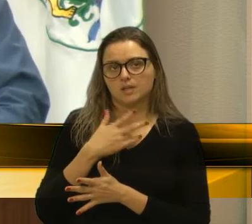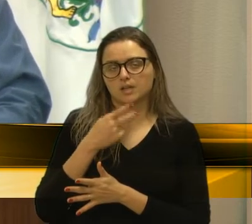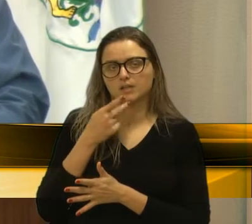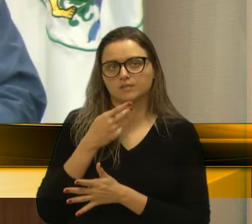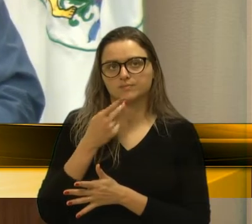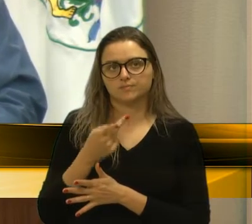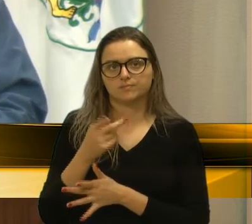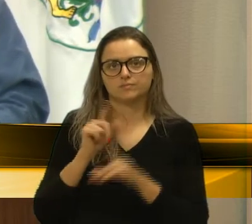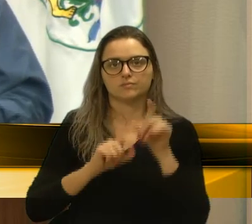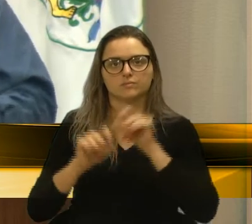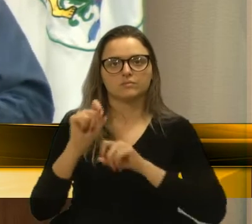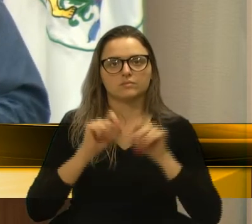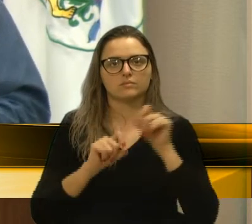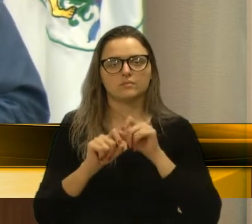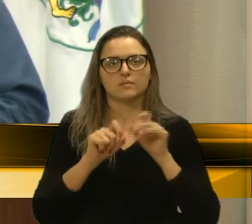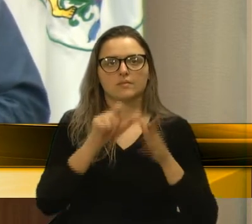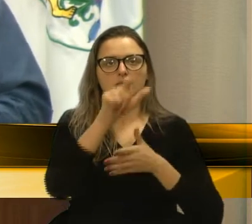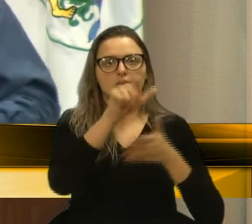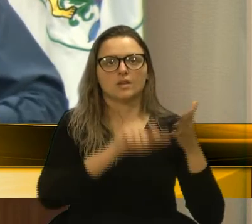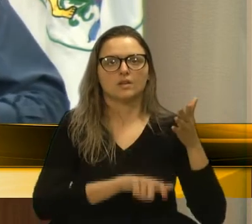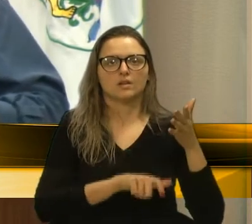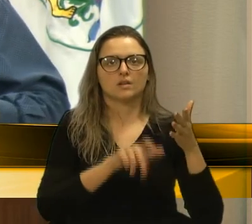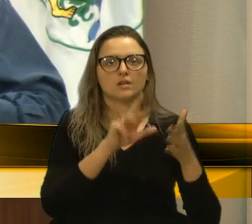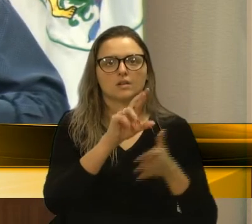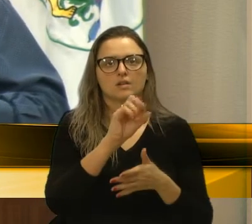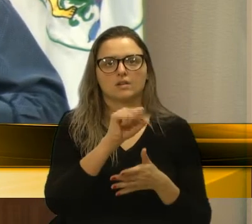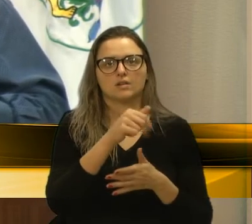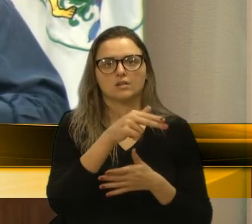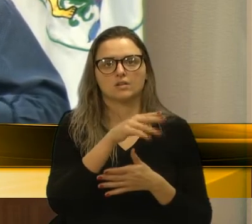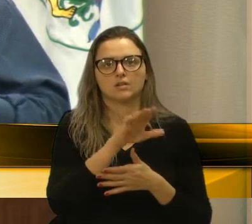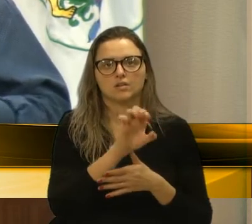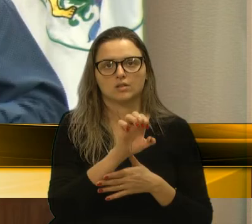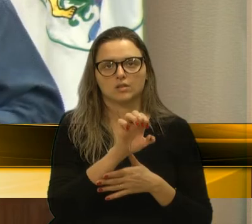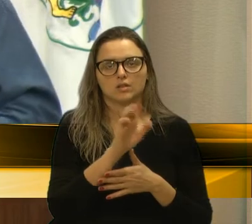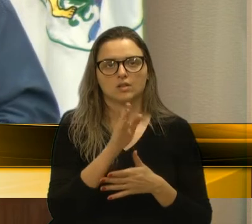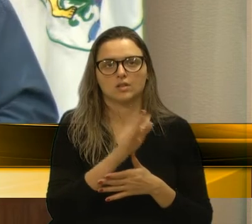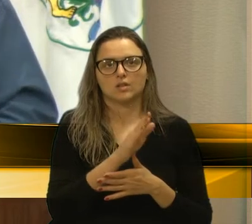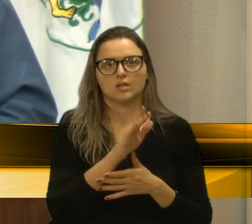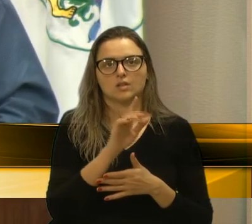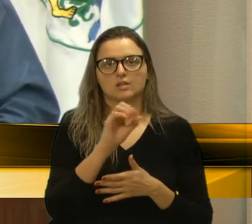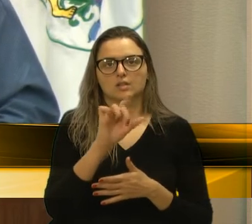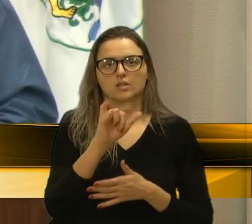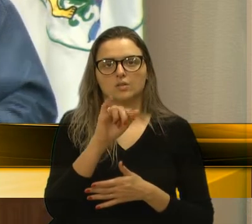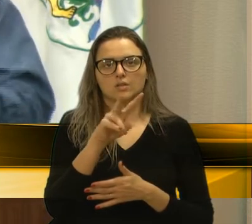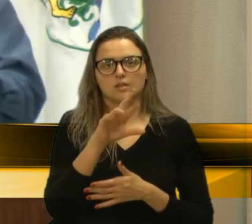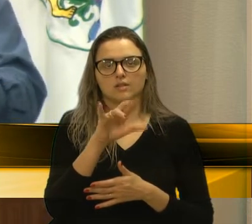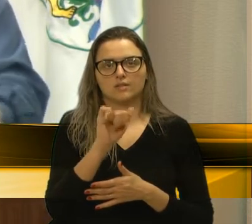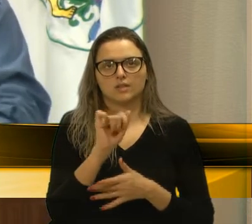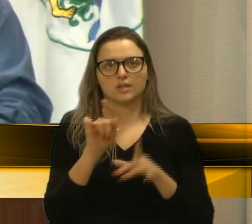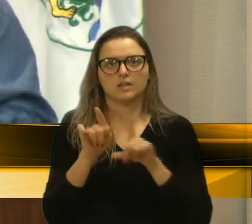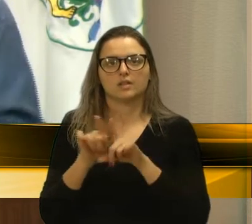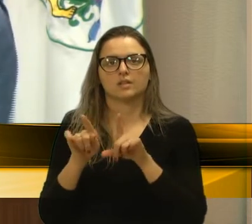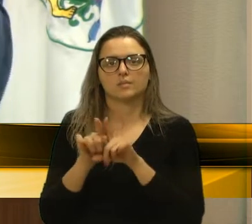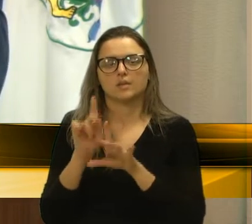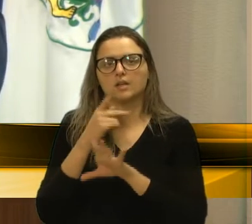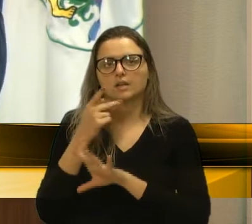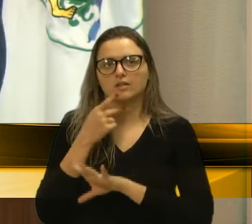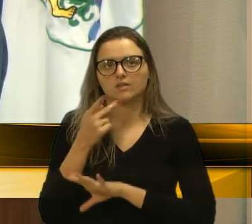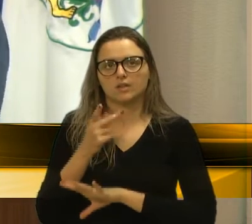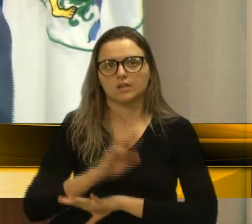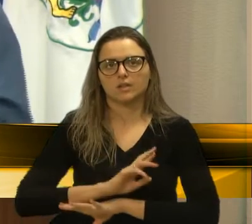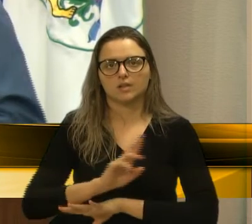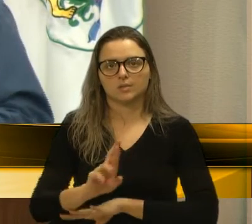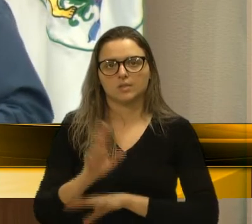registro com relação à fala da jornalista Rosane de Oliveira e também a manifestação em nome da nossa